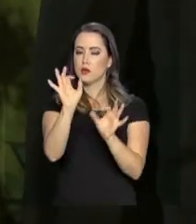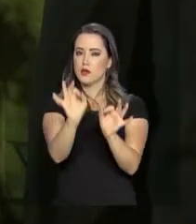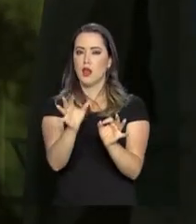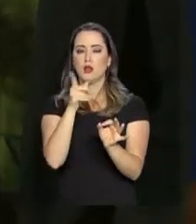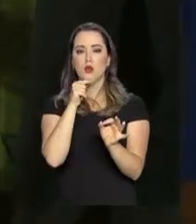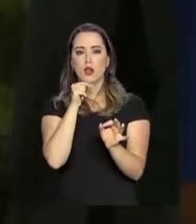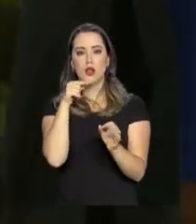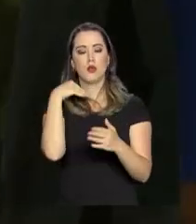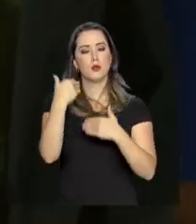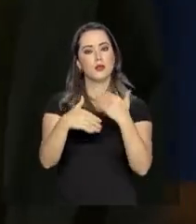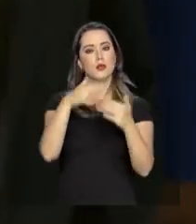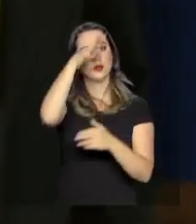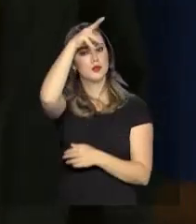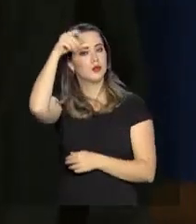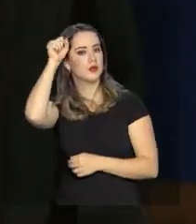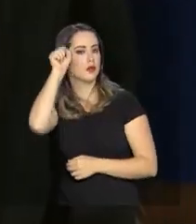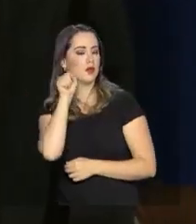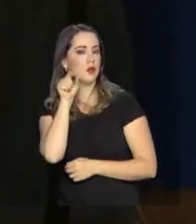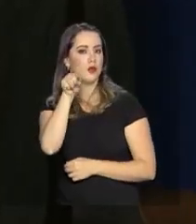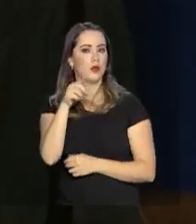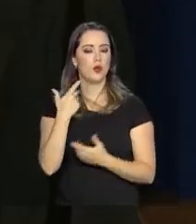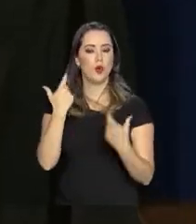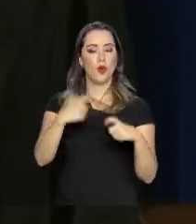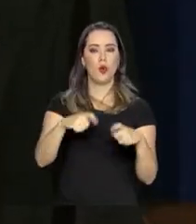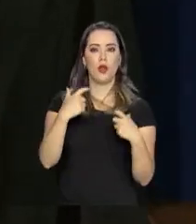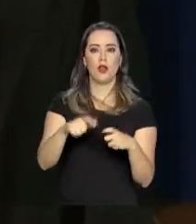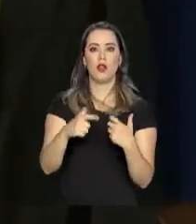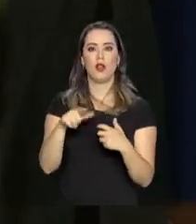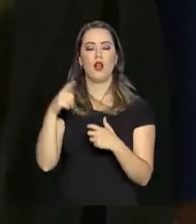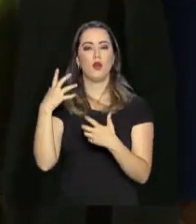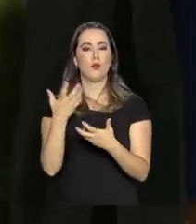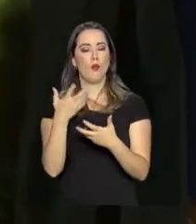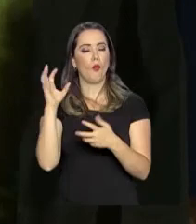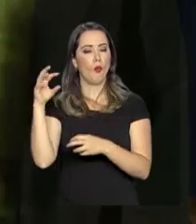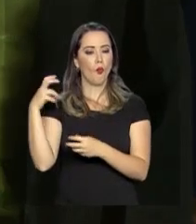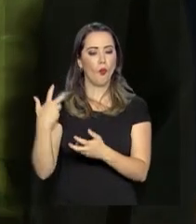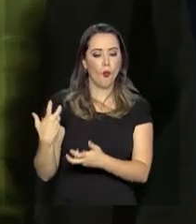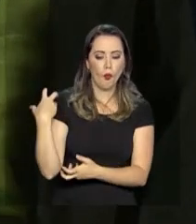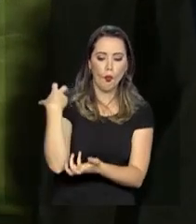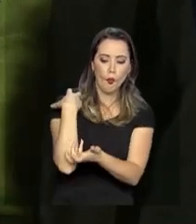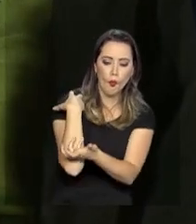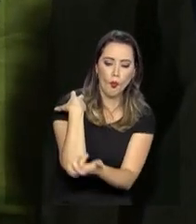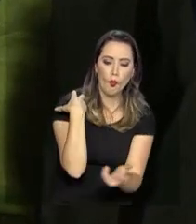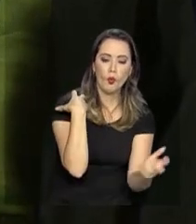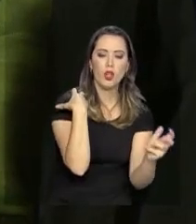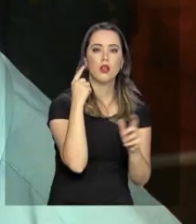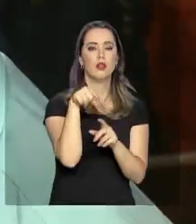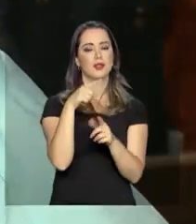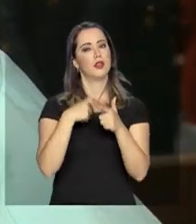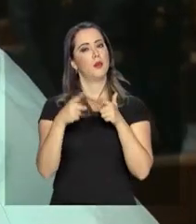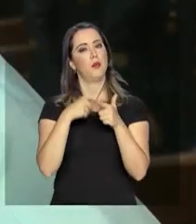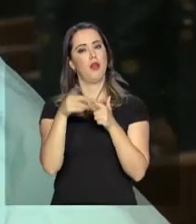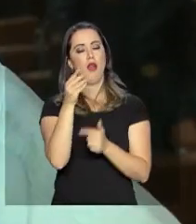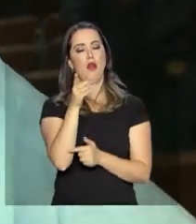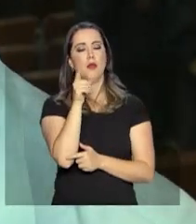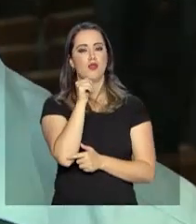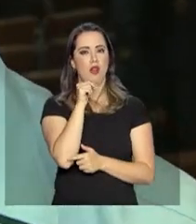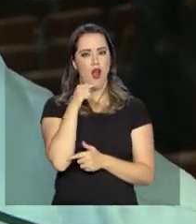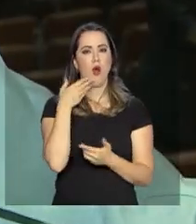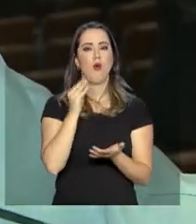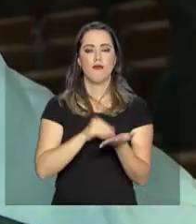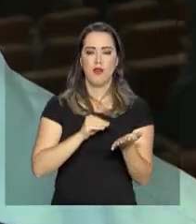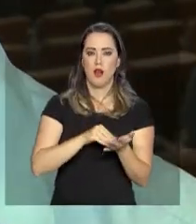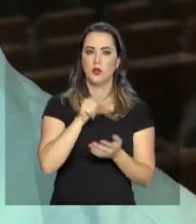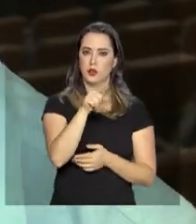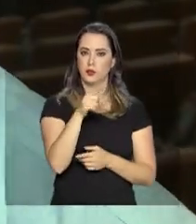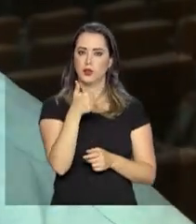água, desenvolvida no Mato Grosso do Sul, uma região do Pantanal com situação crítica de abastecimento de água. Samir conta que foram